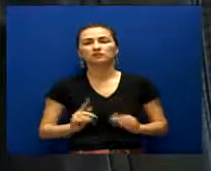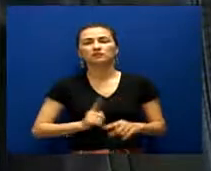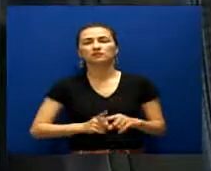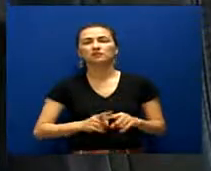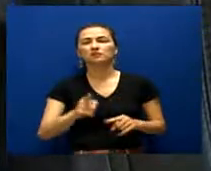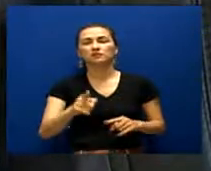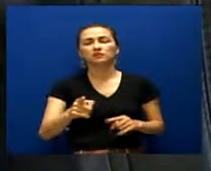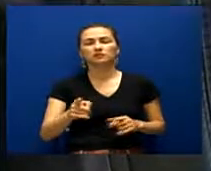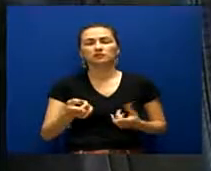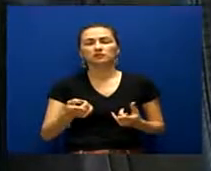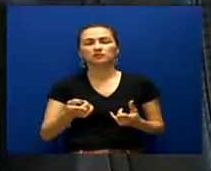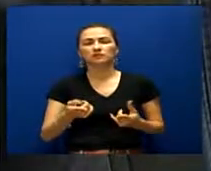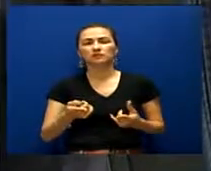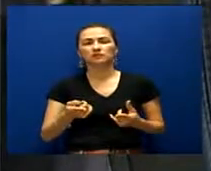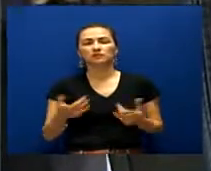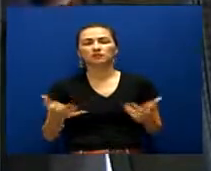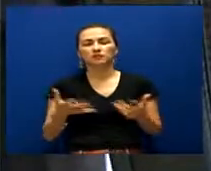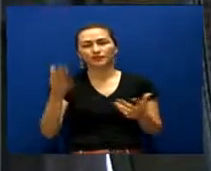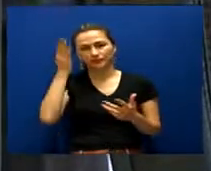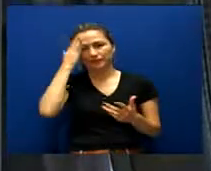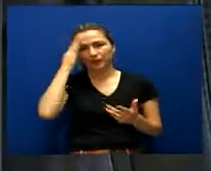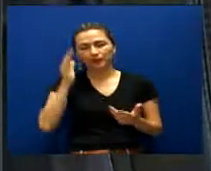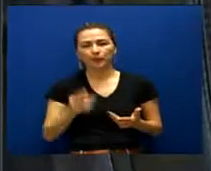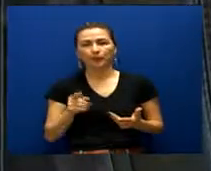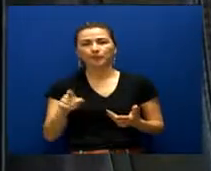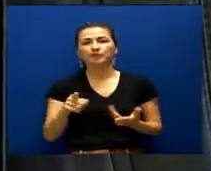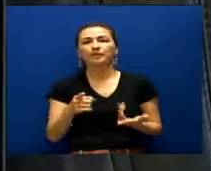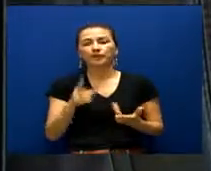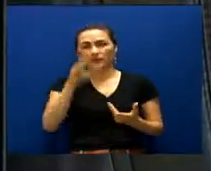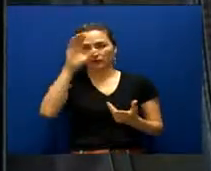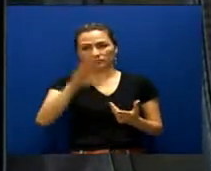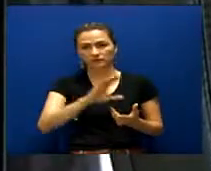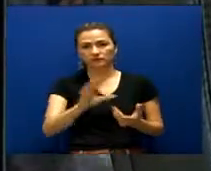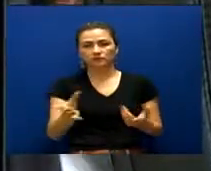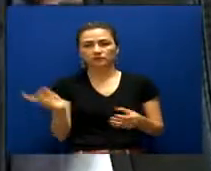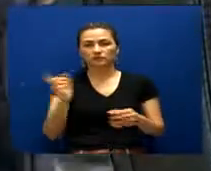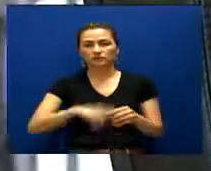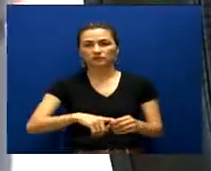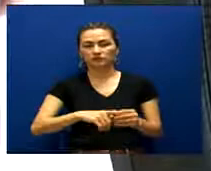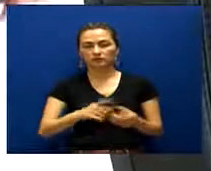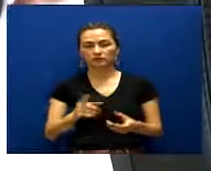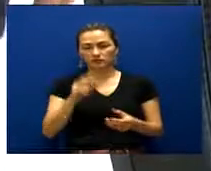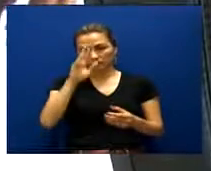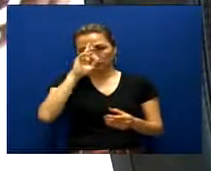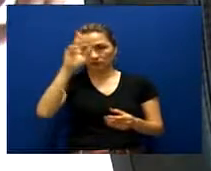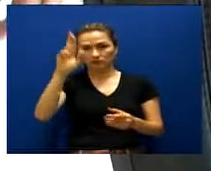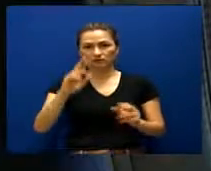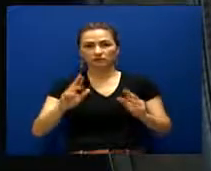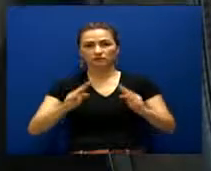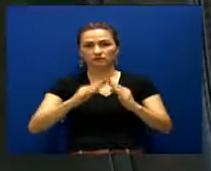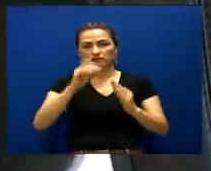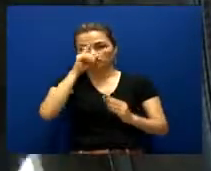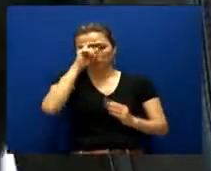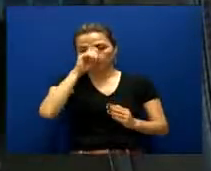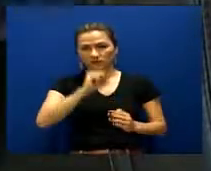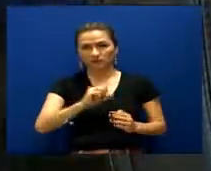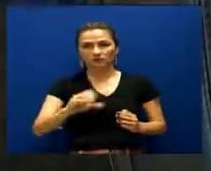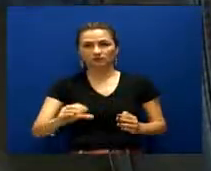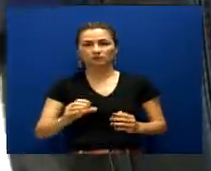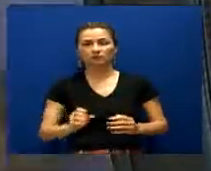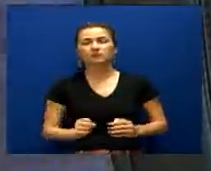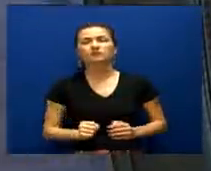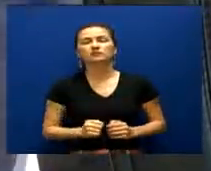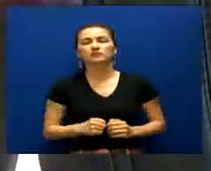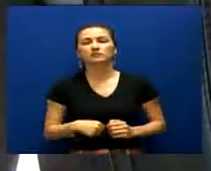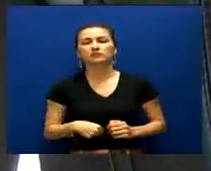a Igreja Católica pegou de volta a Santa Casa. Porque nós vemos na Santa Casa a tábua de